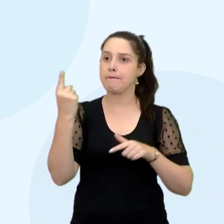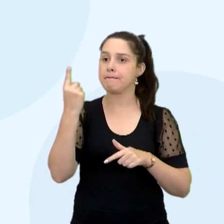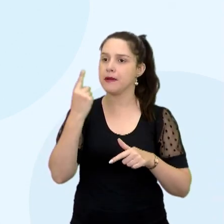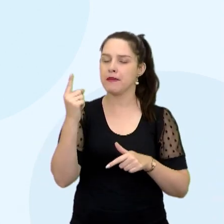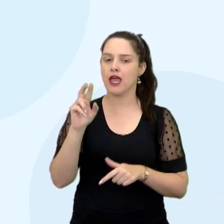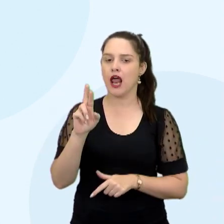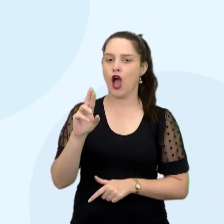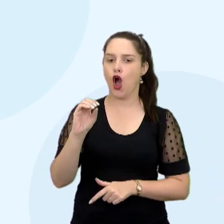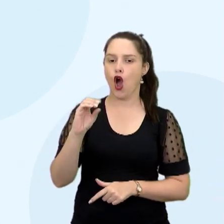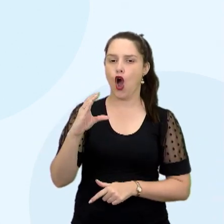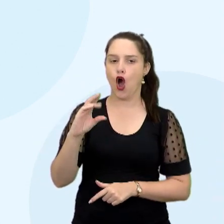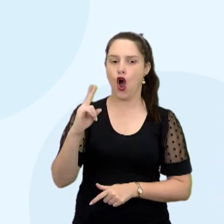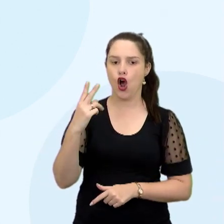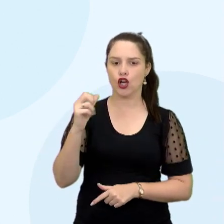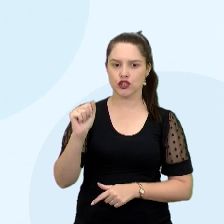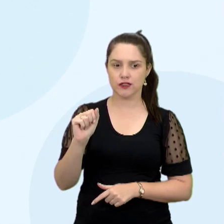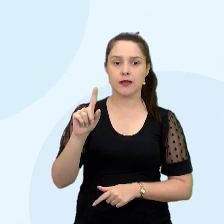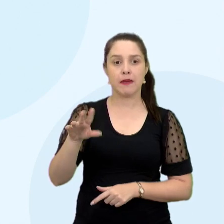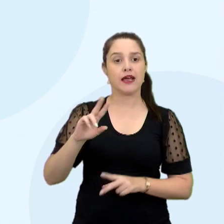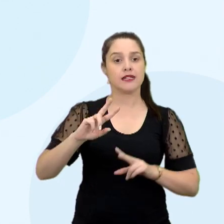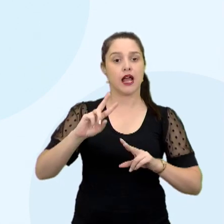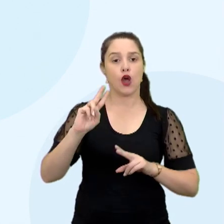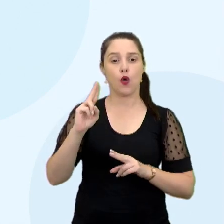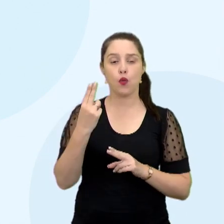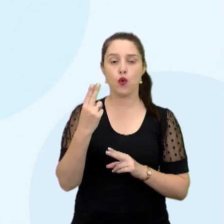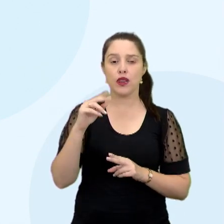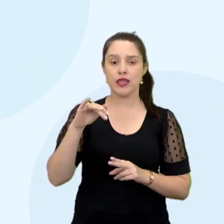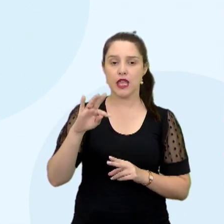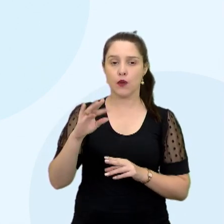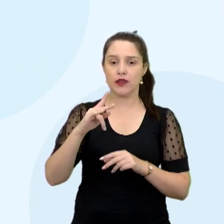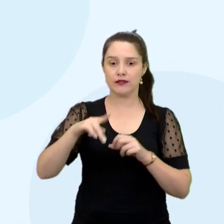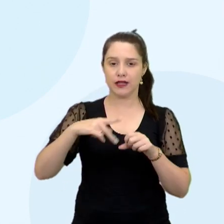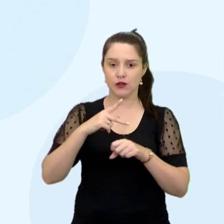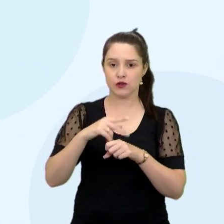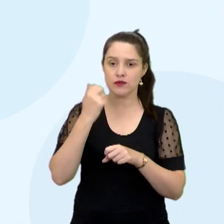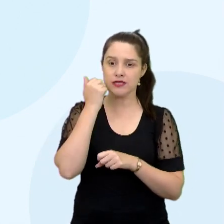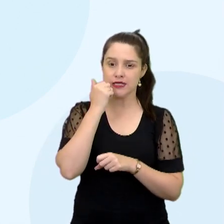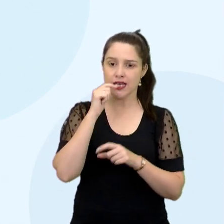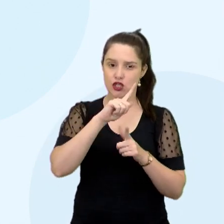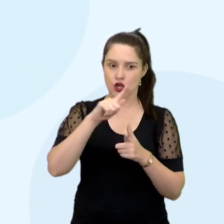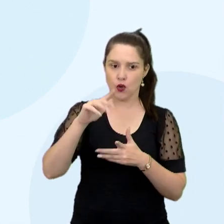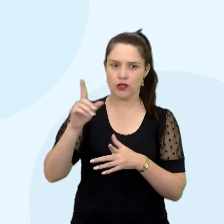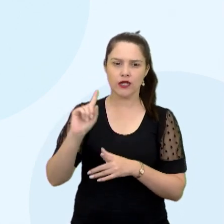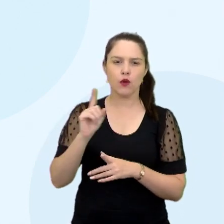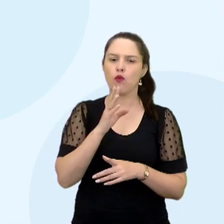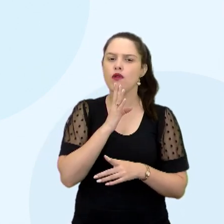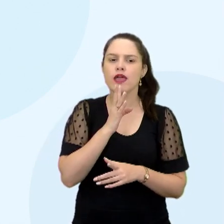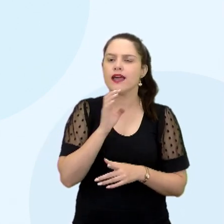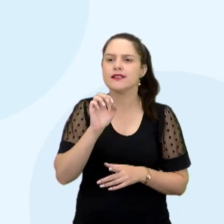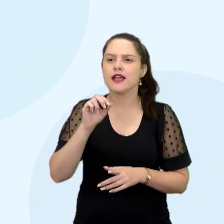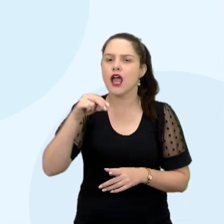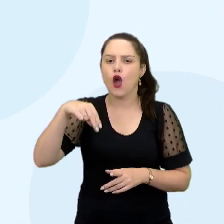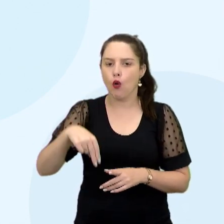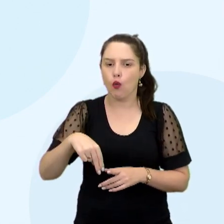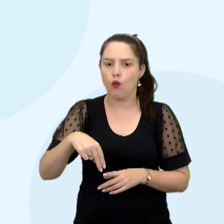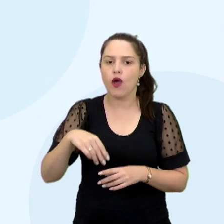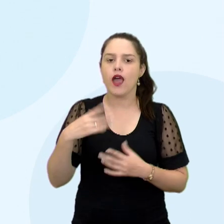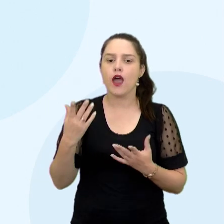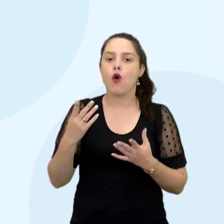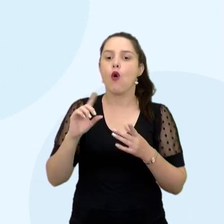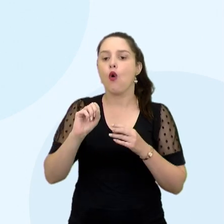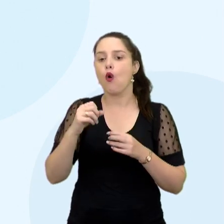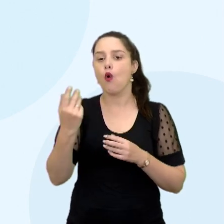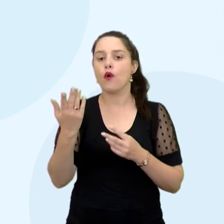União Internacional das Ciências Geológicas não reconhece esse éon, englobando o intervalo de tempo a que ele se